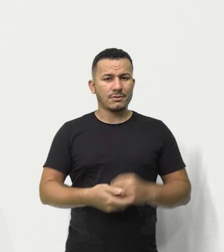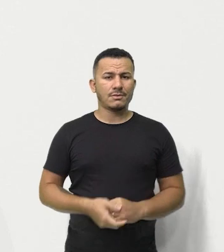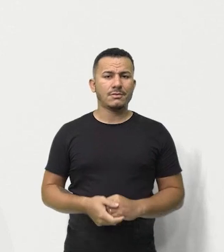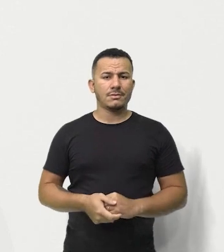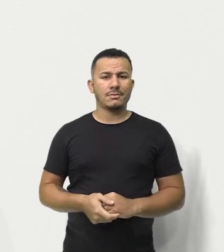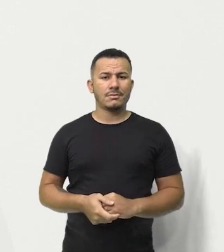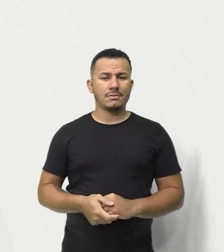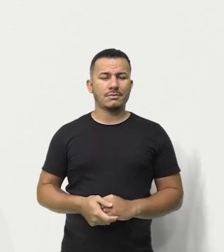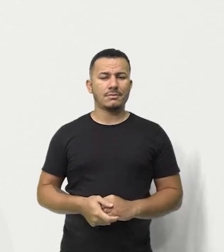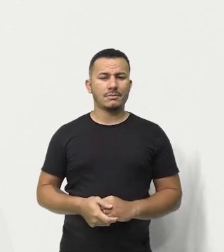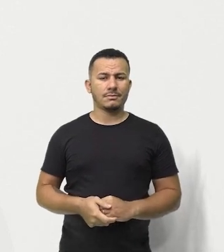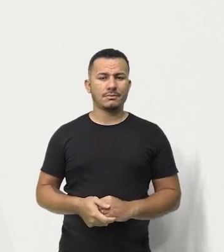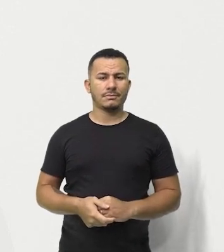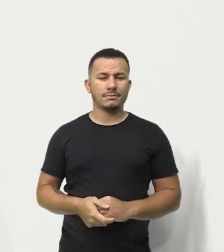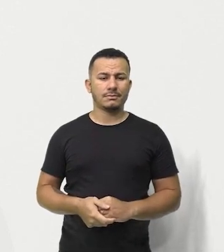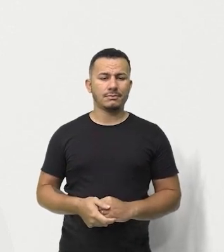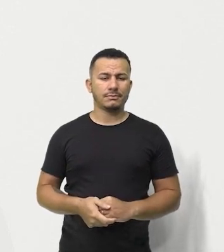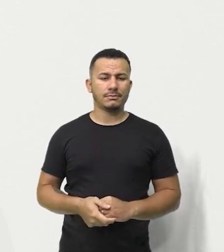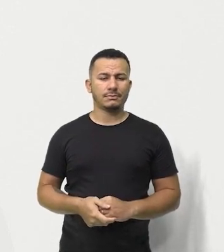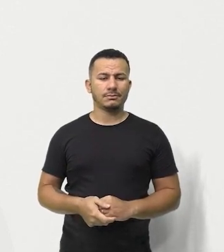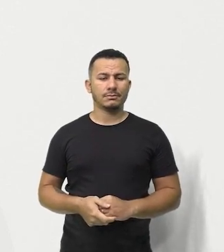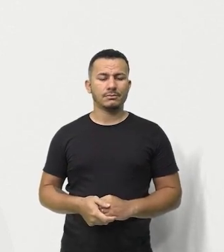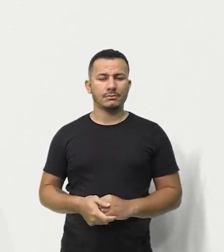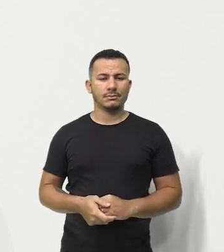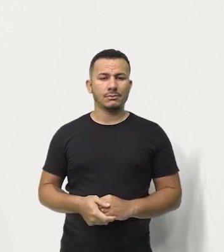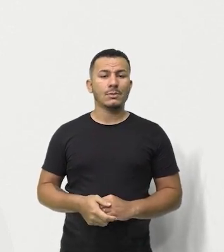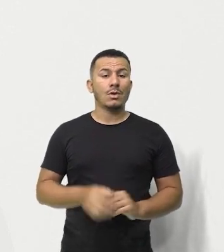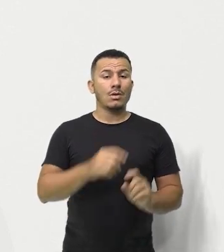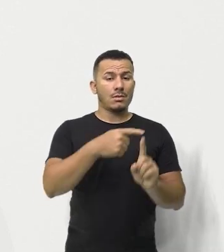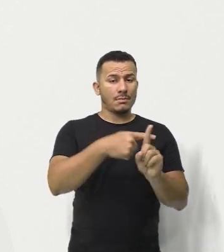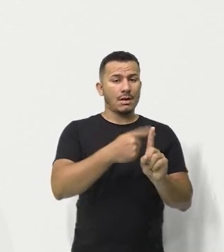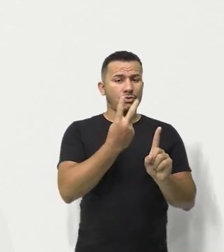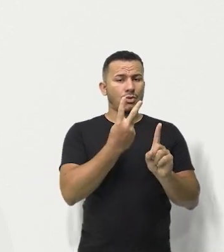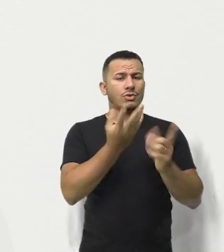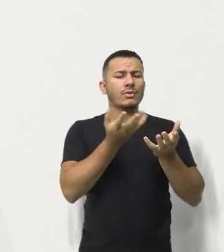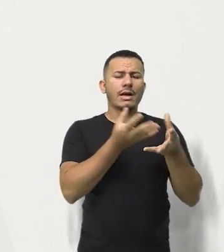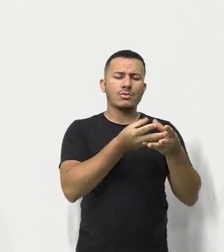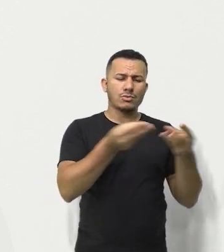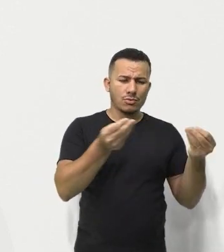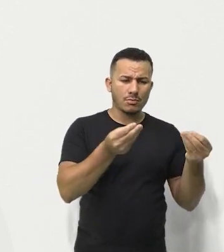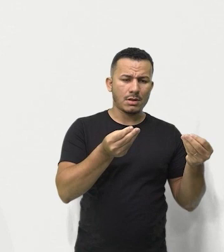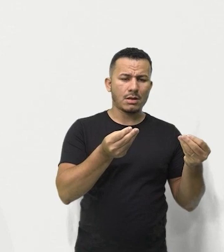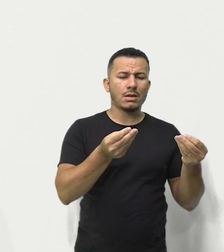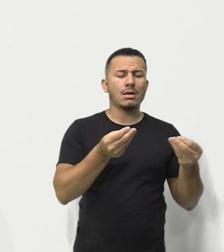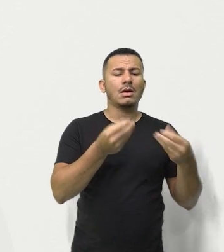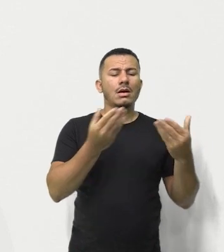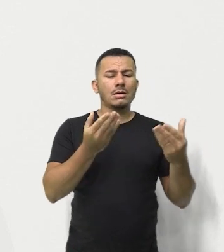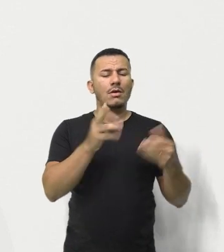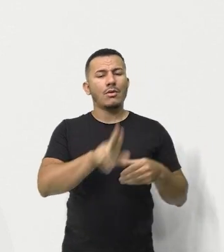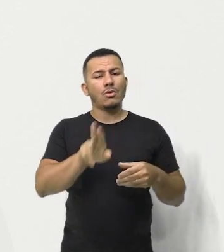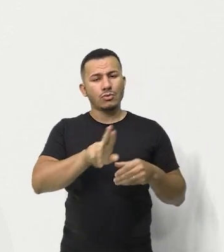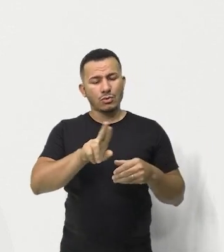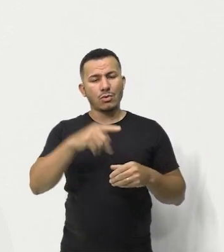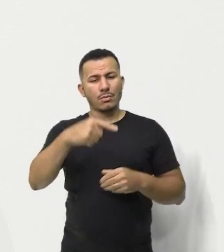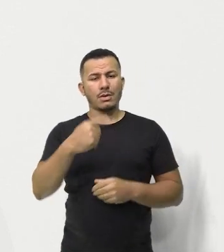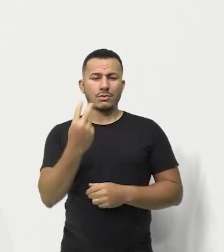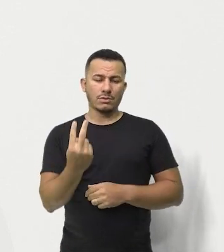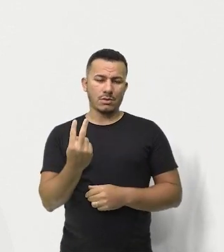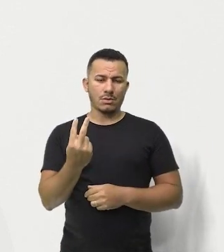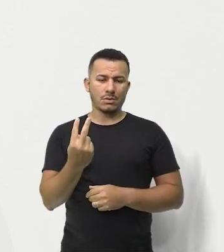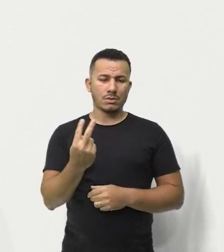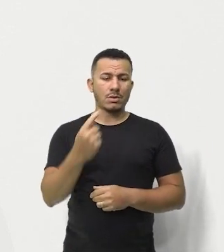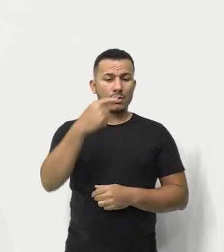princípio aditivo. Olha, eu quero fazer com que o mais 2 desapareça, então